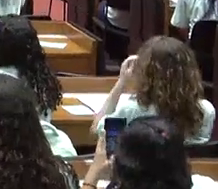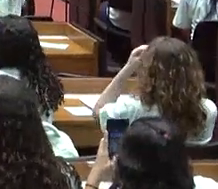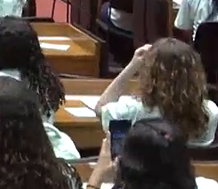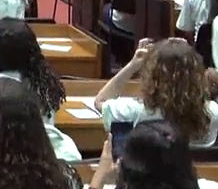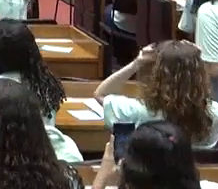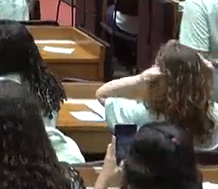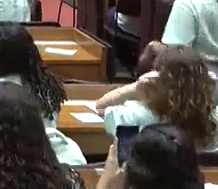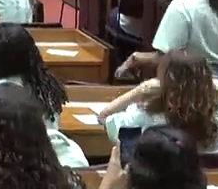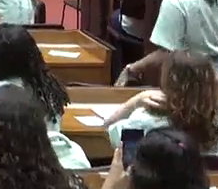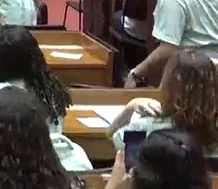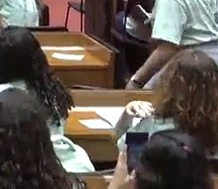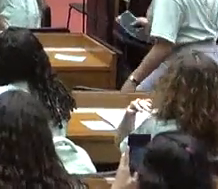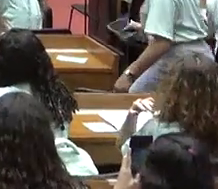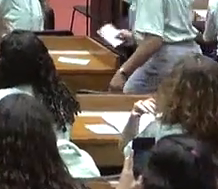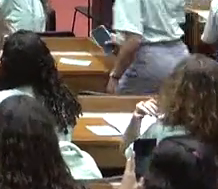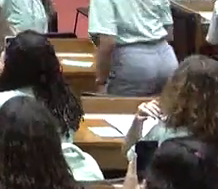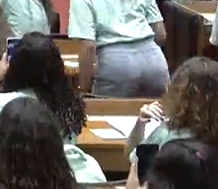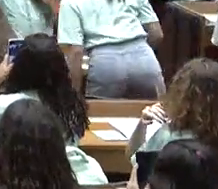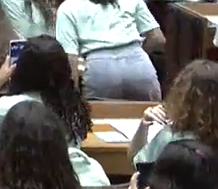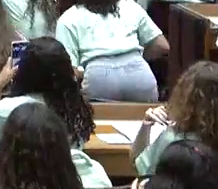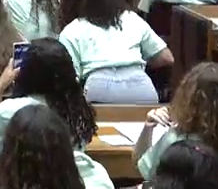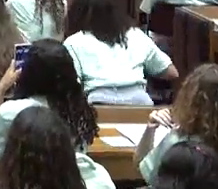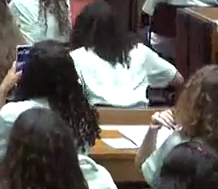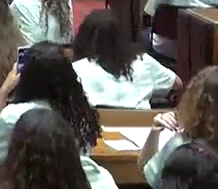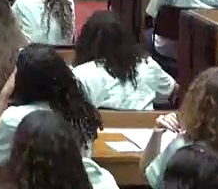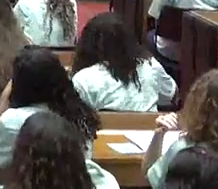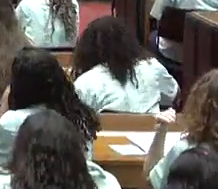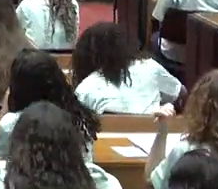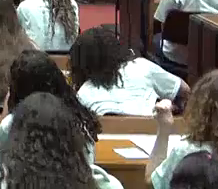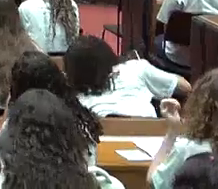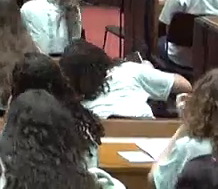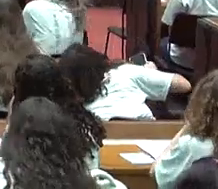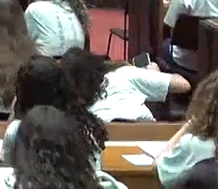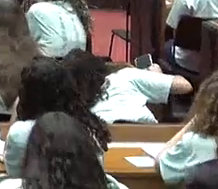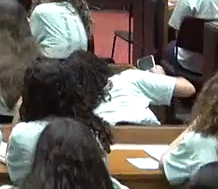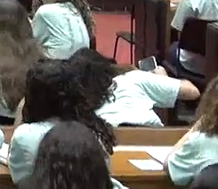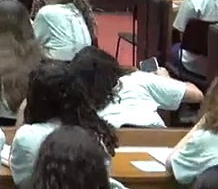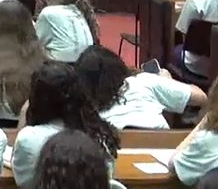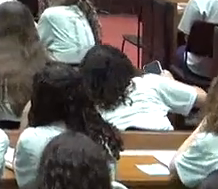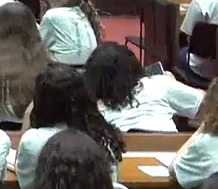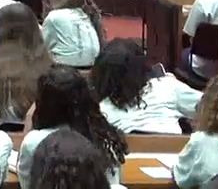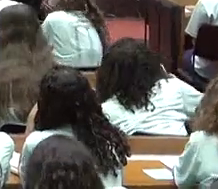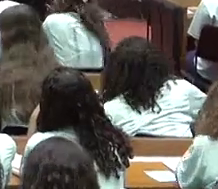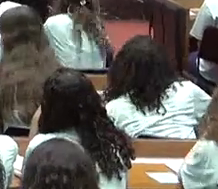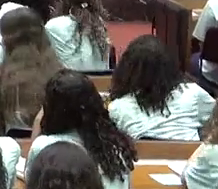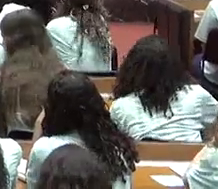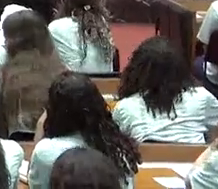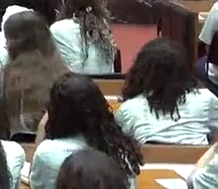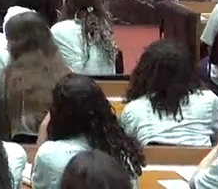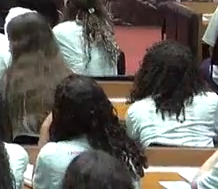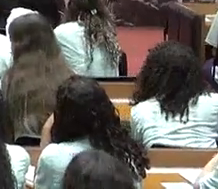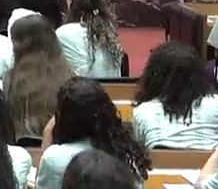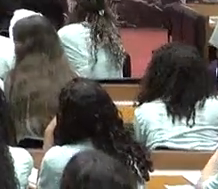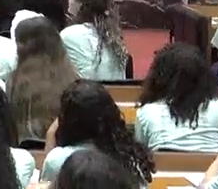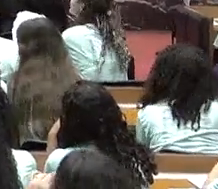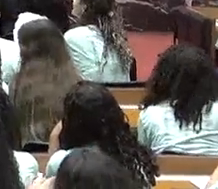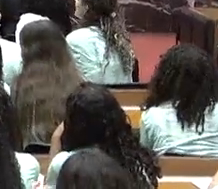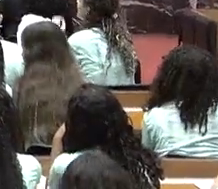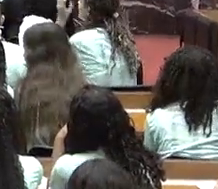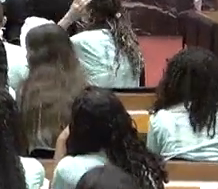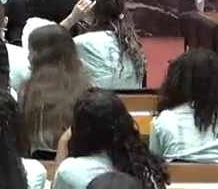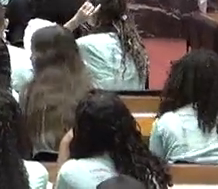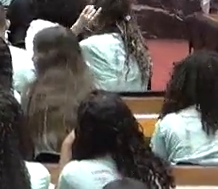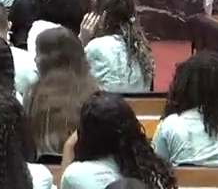a abertura da Etapa final do Parlamento jovem 2023 que reúne aqui na Assembleia estudantes